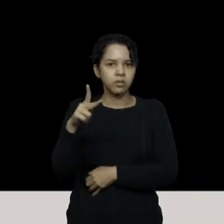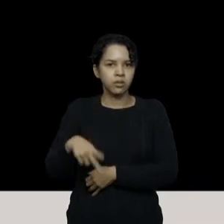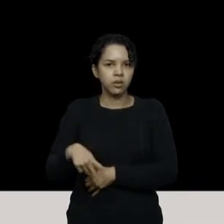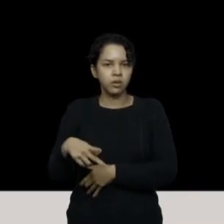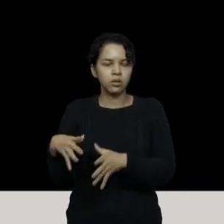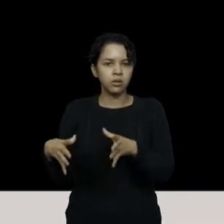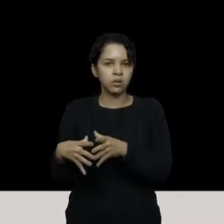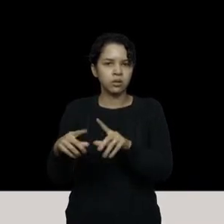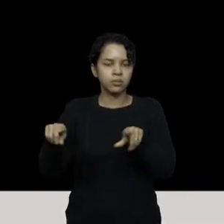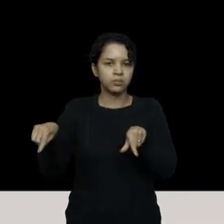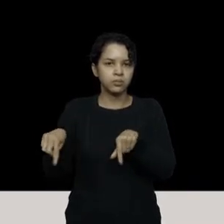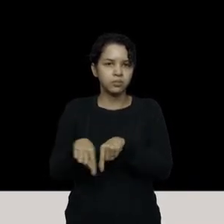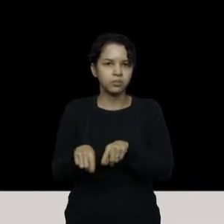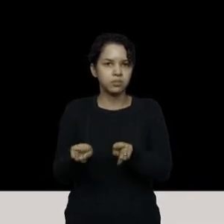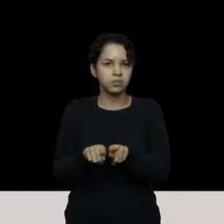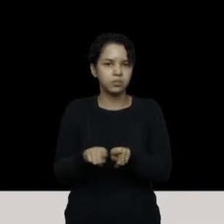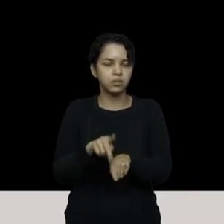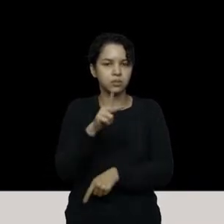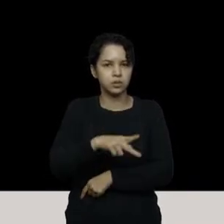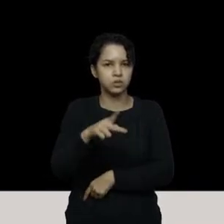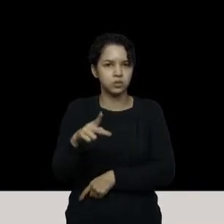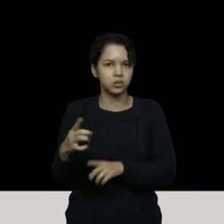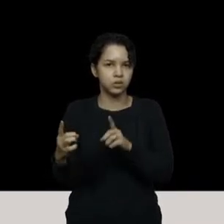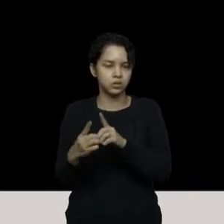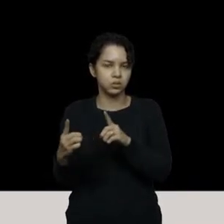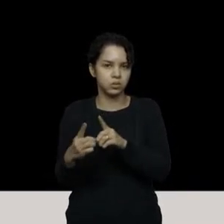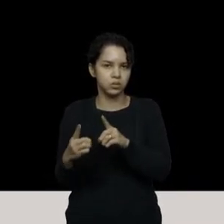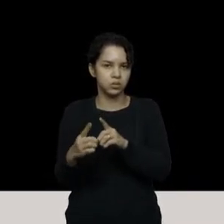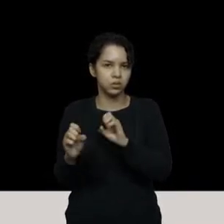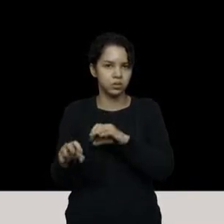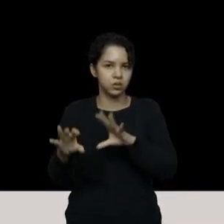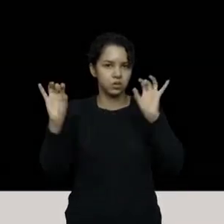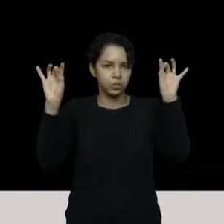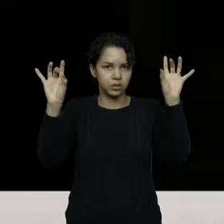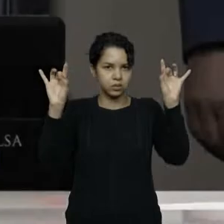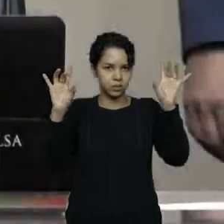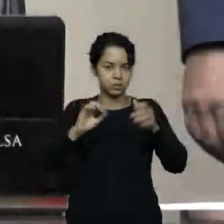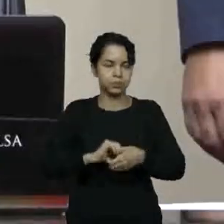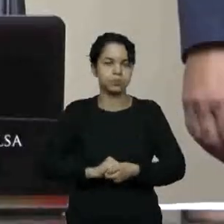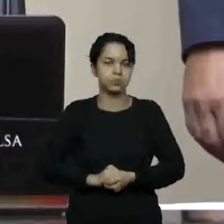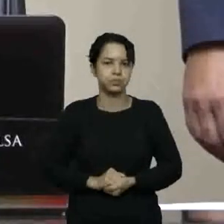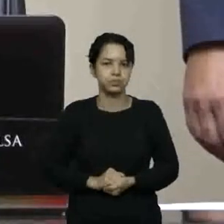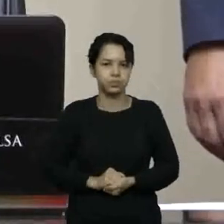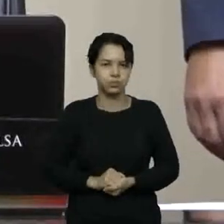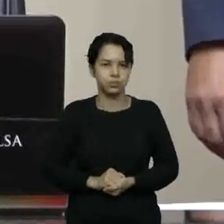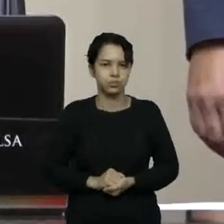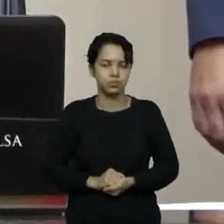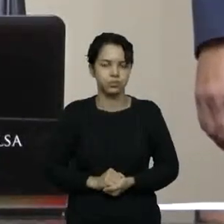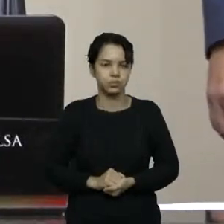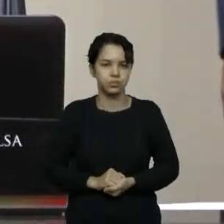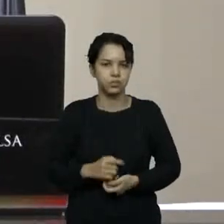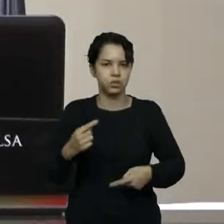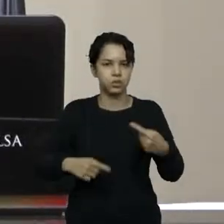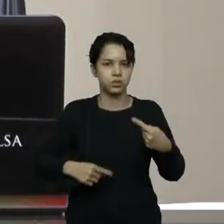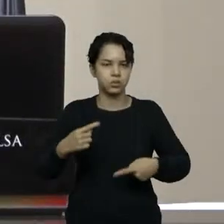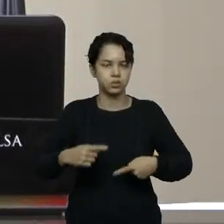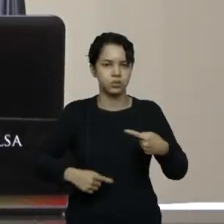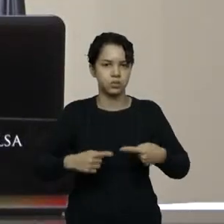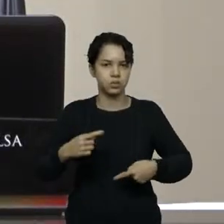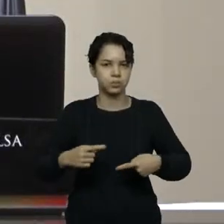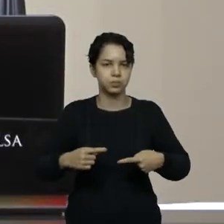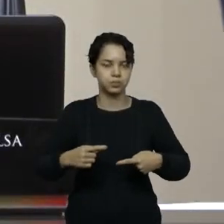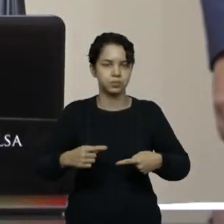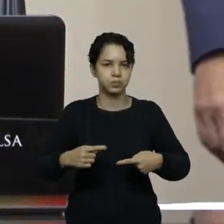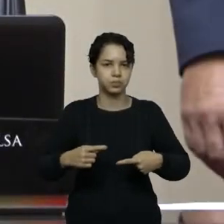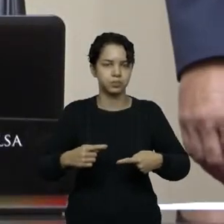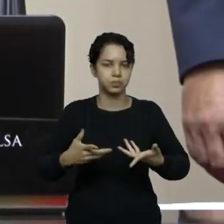turma e professor do atendimento educacional especializado e discussão de um havendo